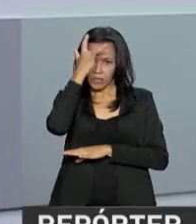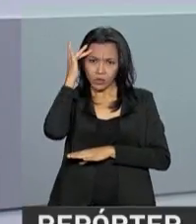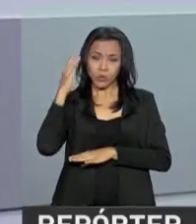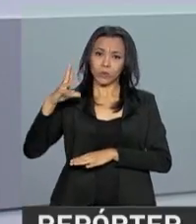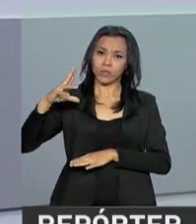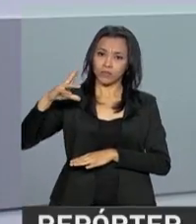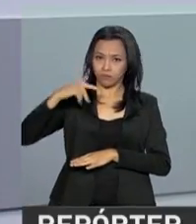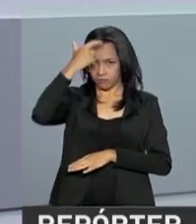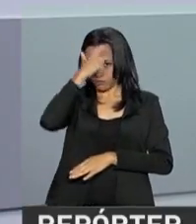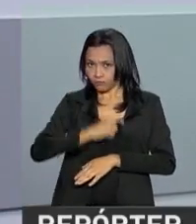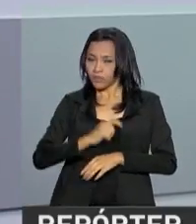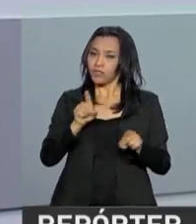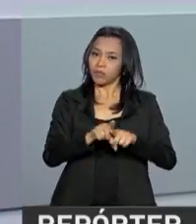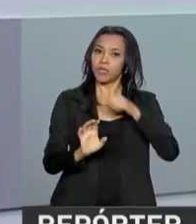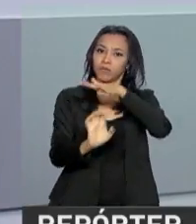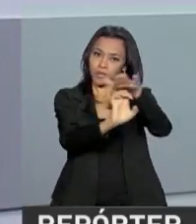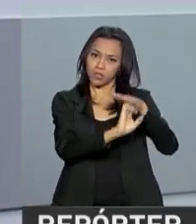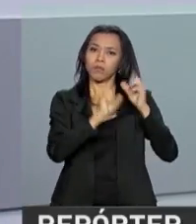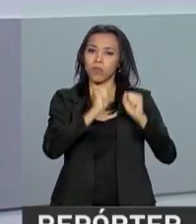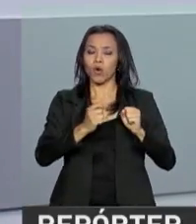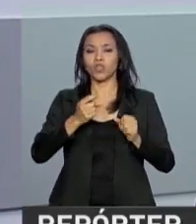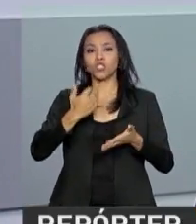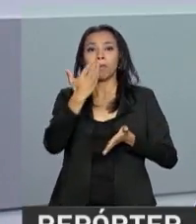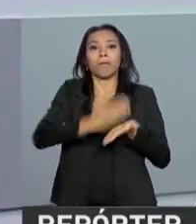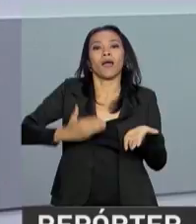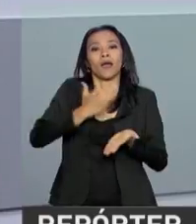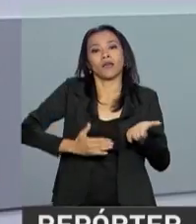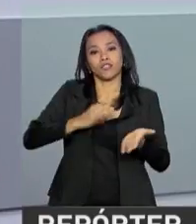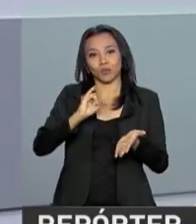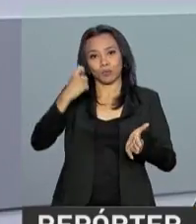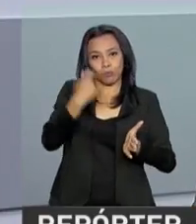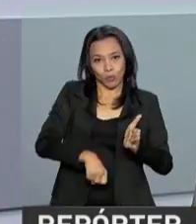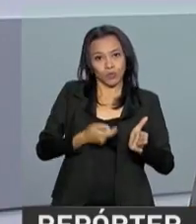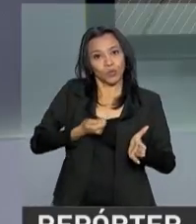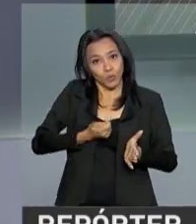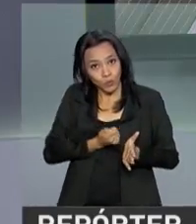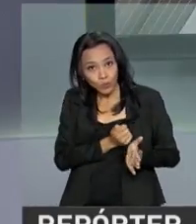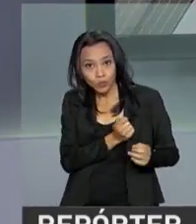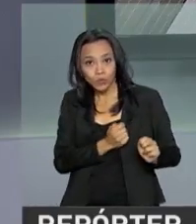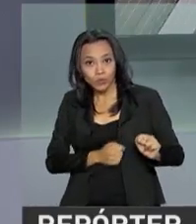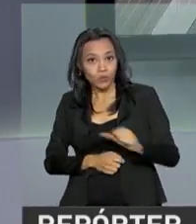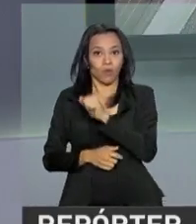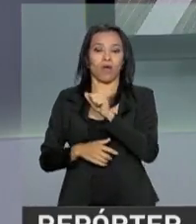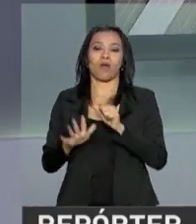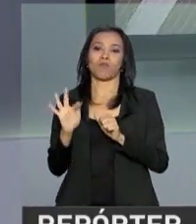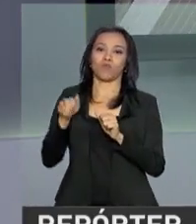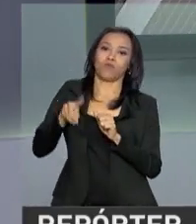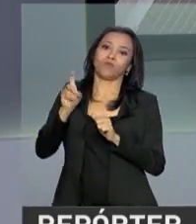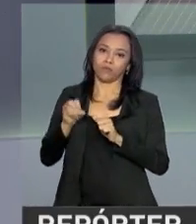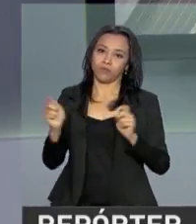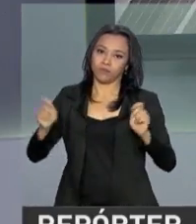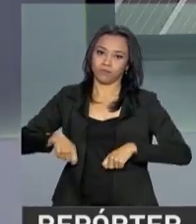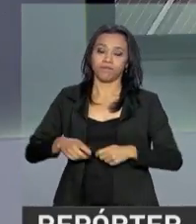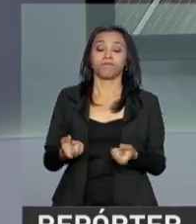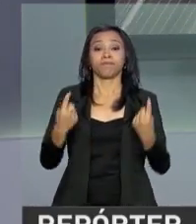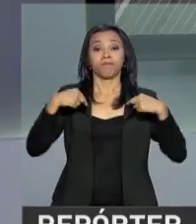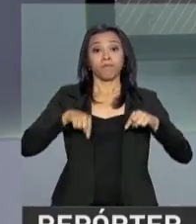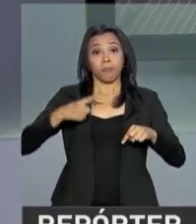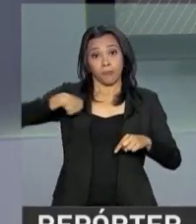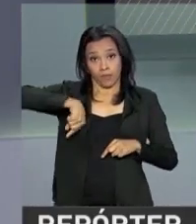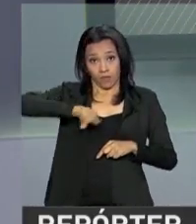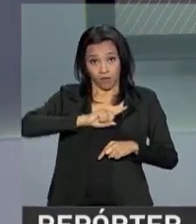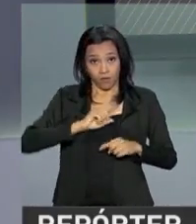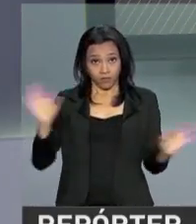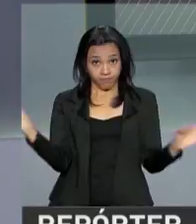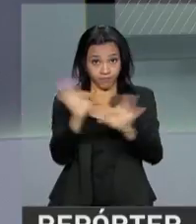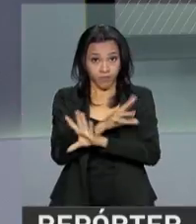as orientações para doar parte do imposto sobre a renda a esses fundos. Nós ficamos por aqui. Você pode rever as